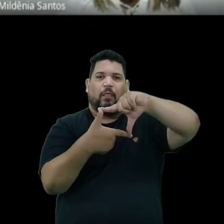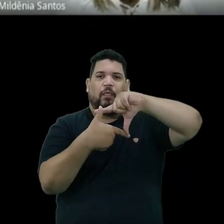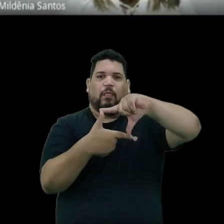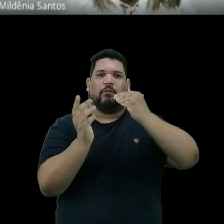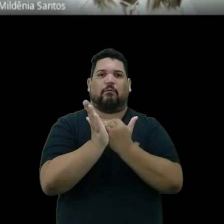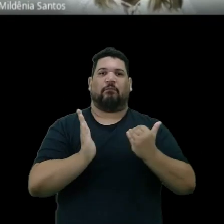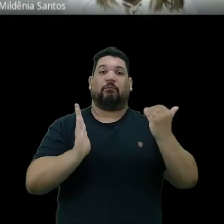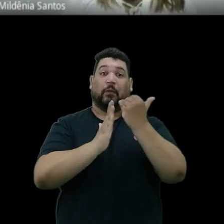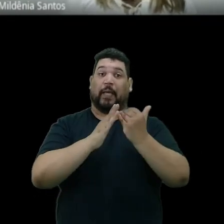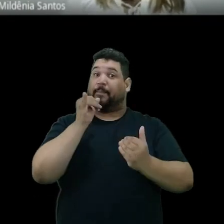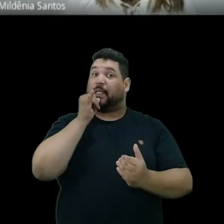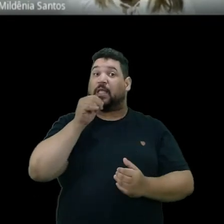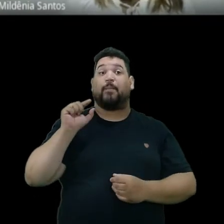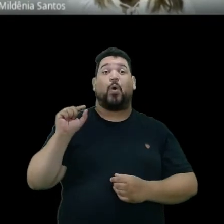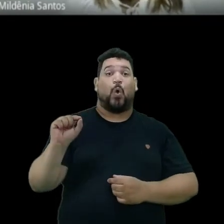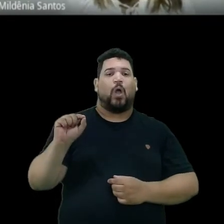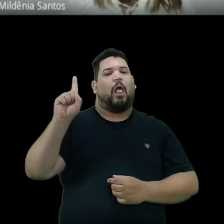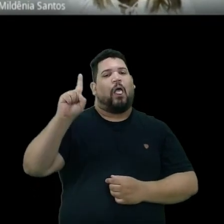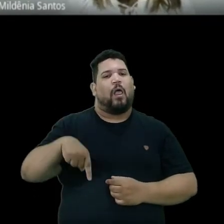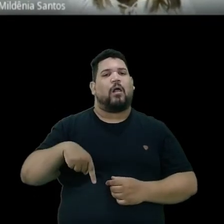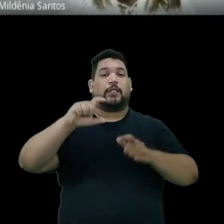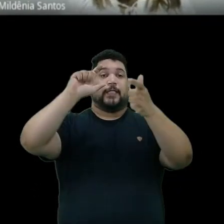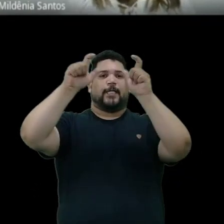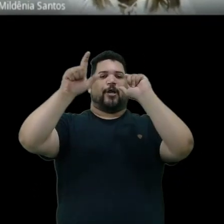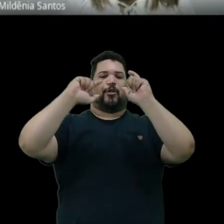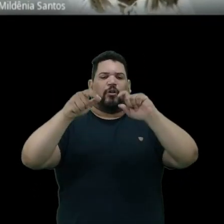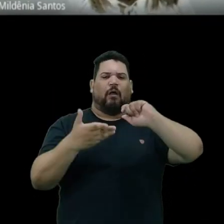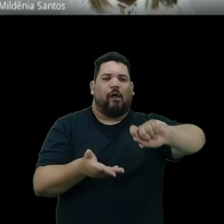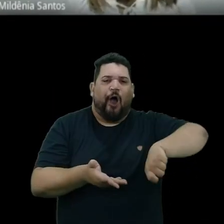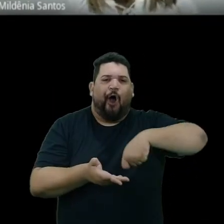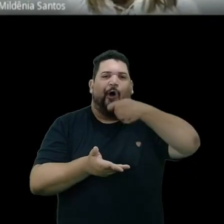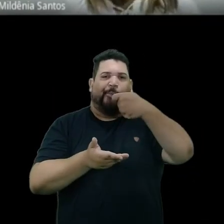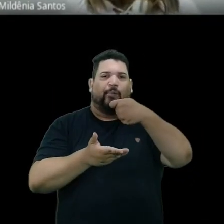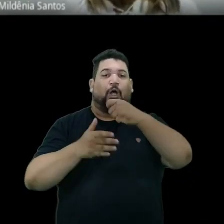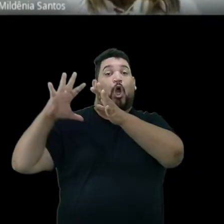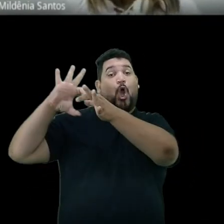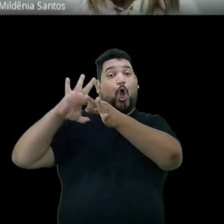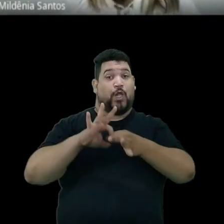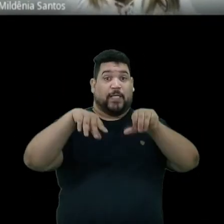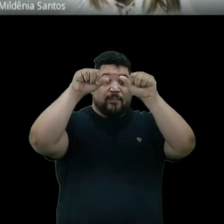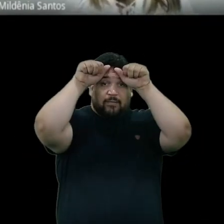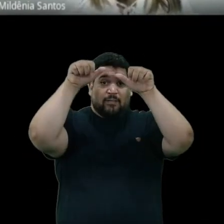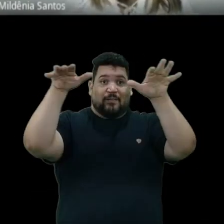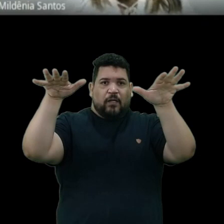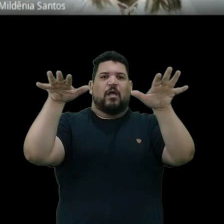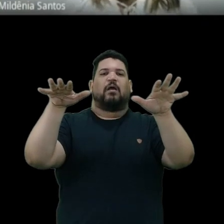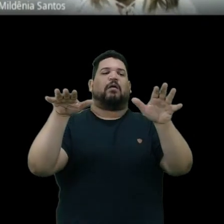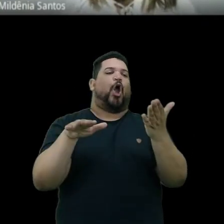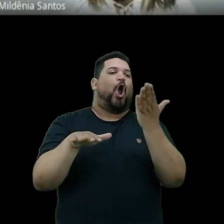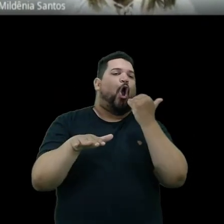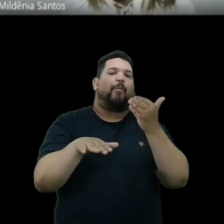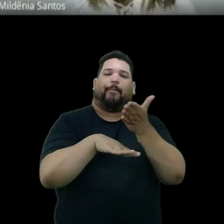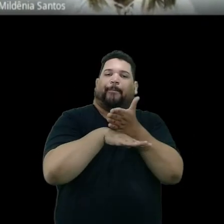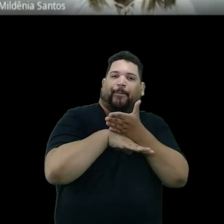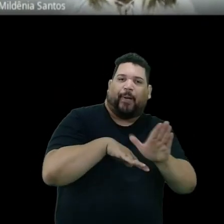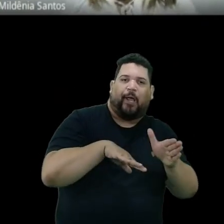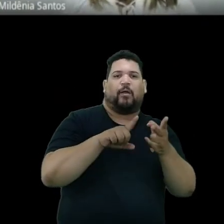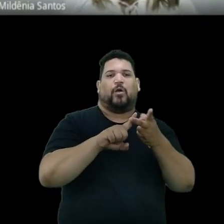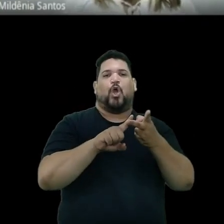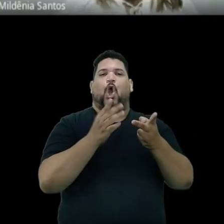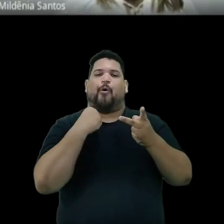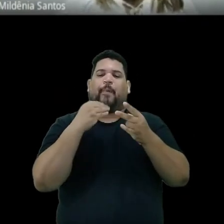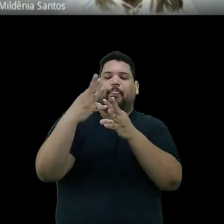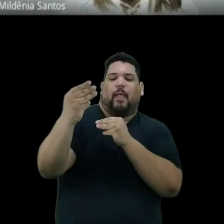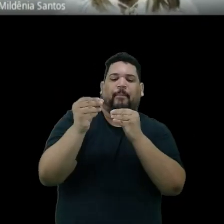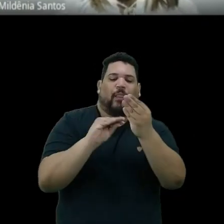disso seriam os transtornos alimentares dentro do TEA, só come alimentos brancos, só come alimentos de mesma textura, só